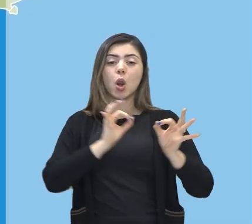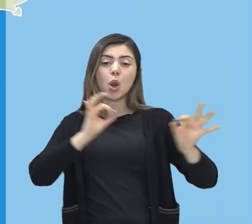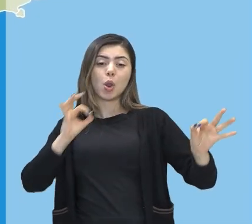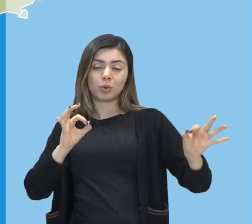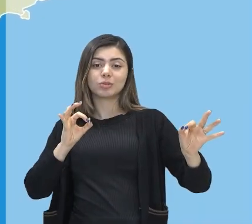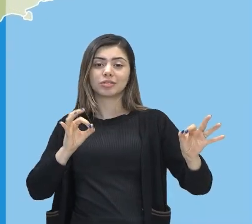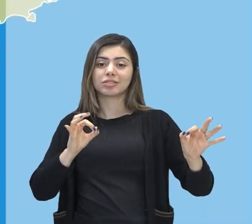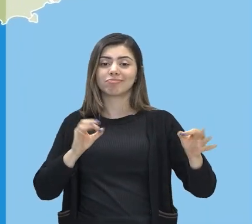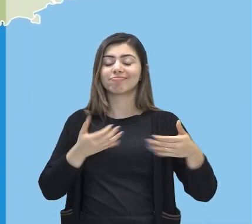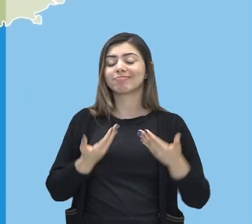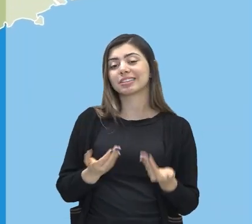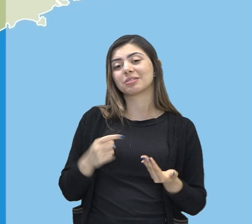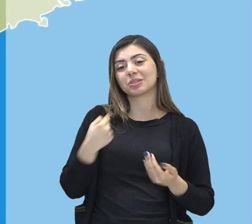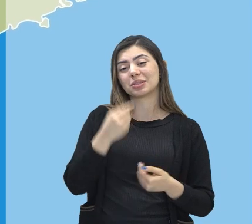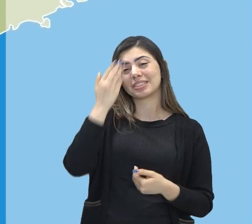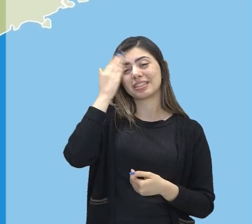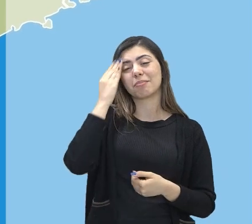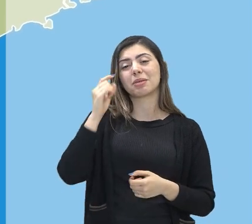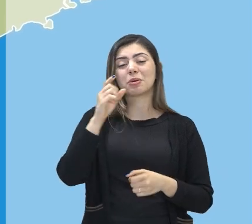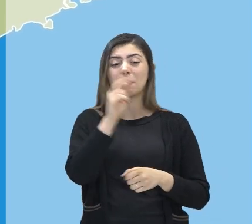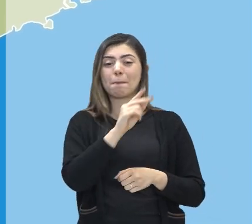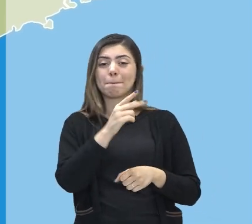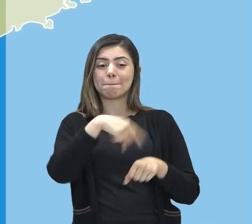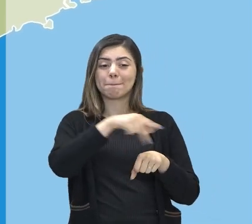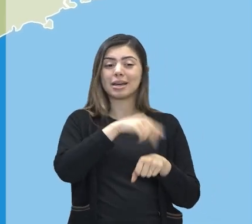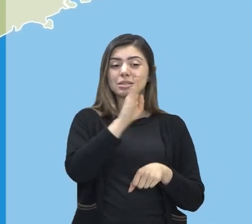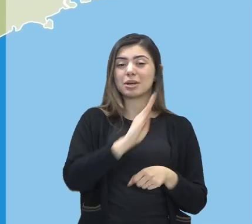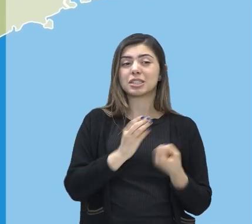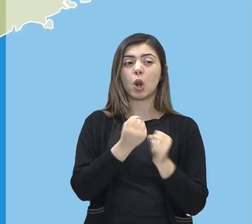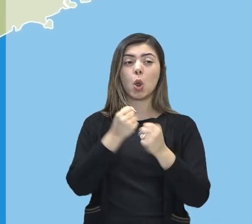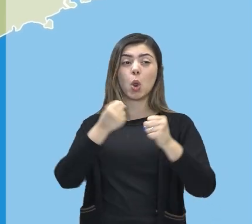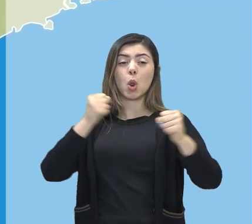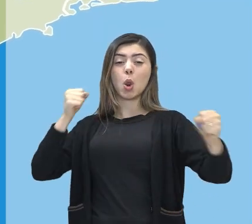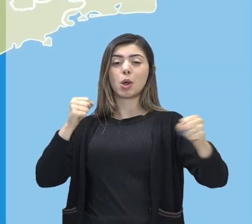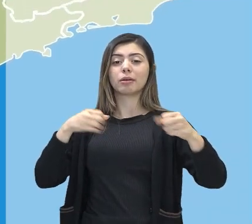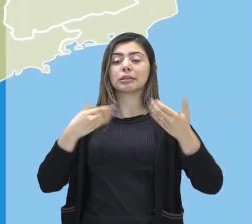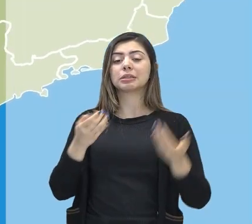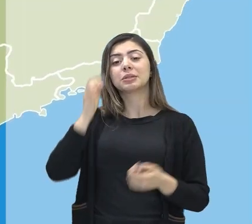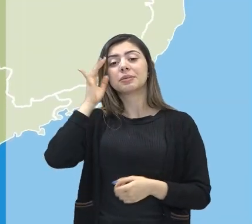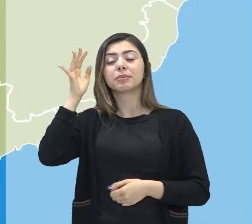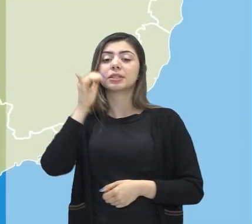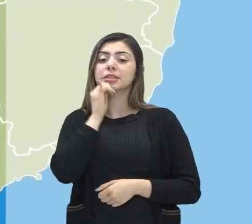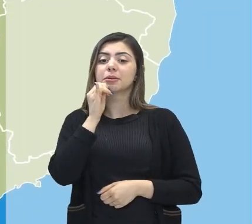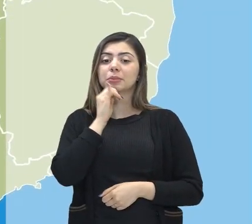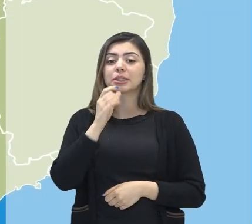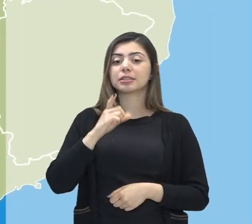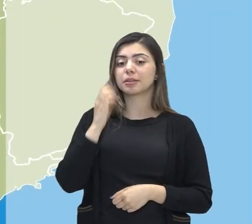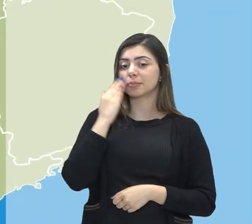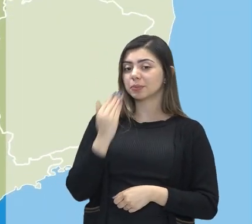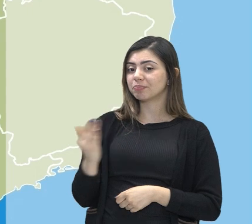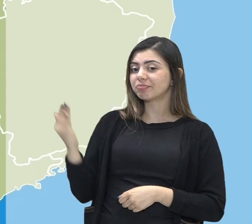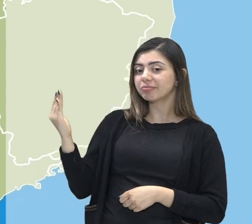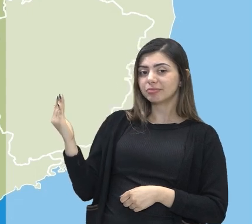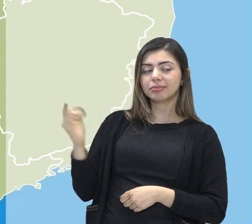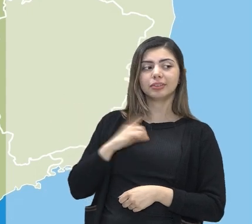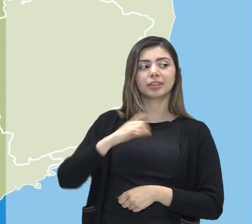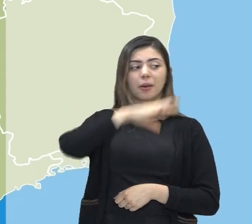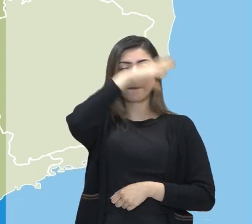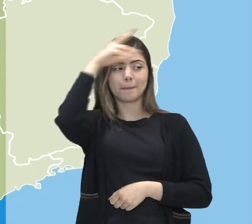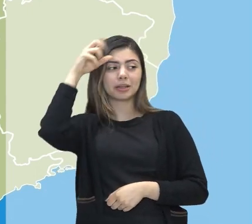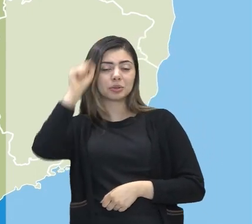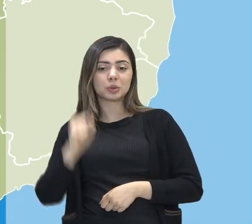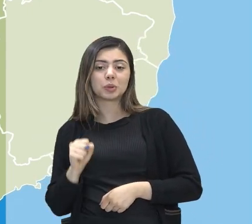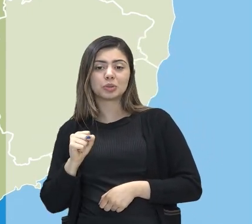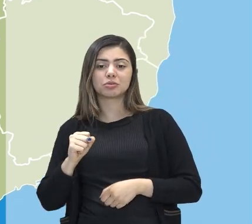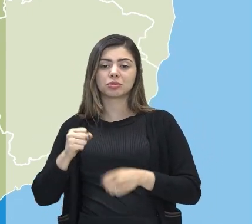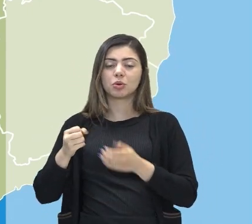a outra, devido ao tamanho do nosso país. Imagina quanto tempo demora para um caminhão lá do Mato Grosso do Sul chegar